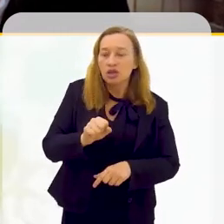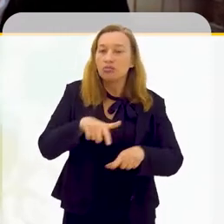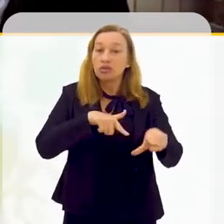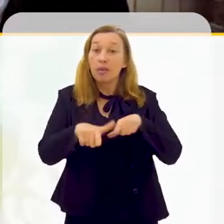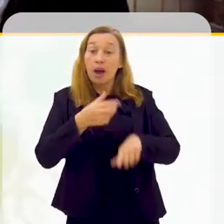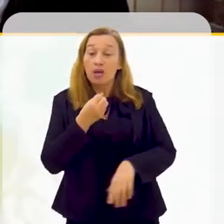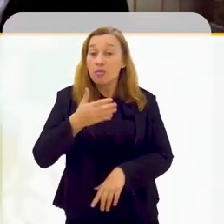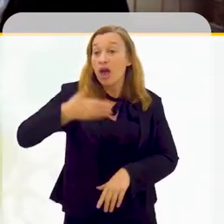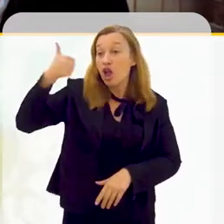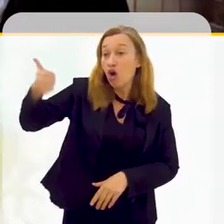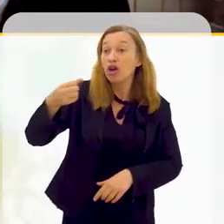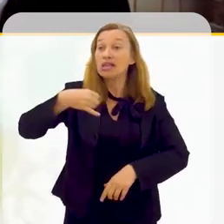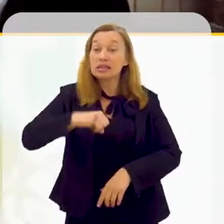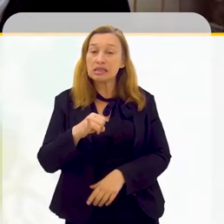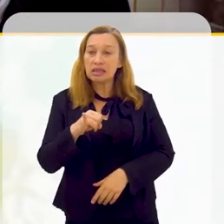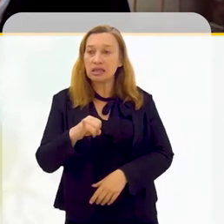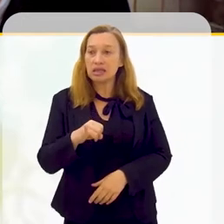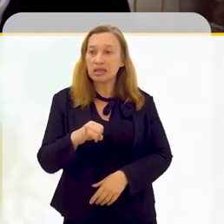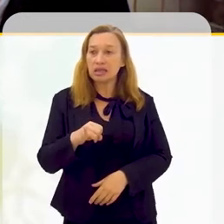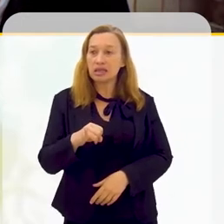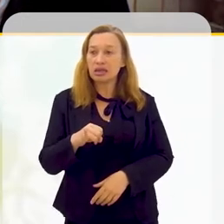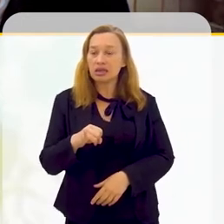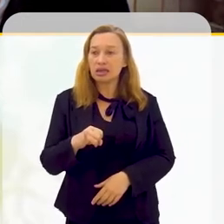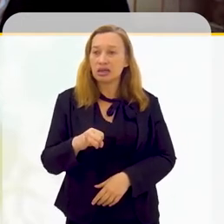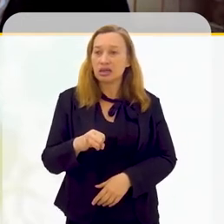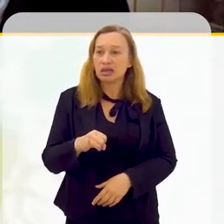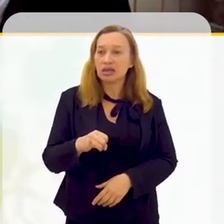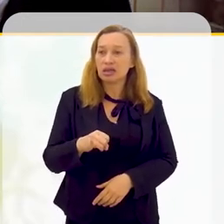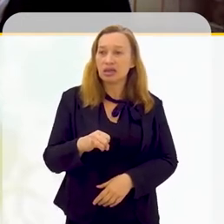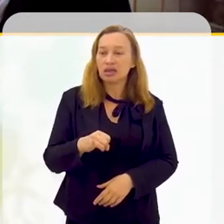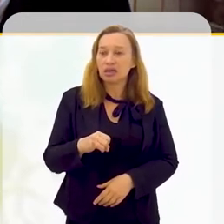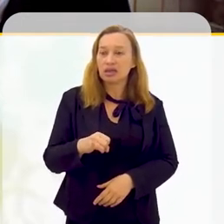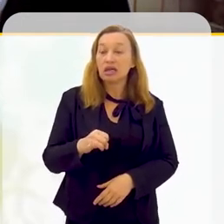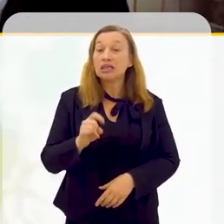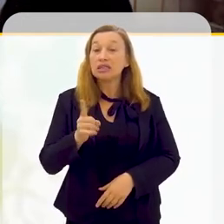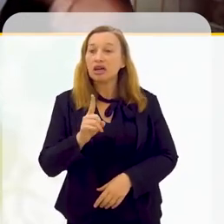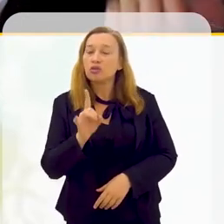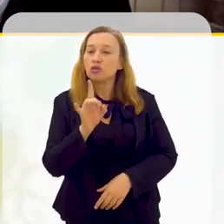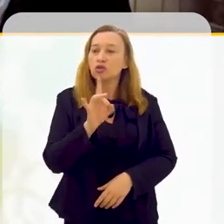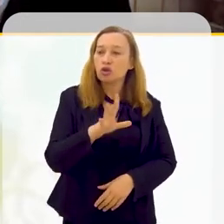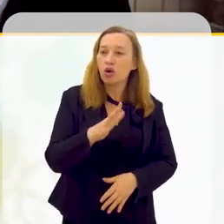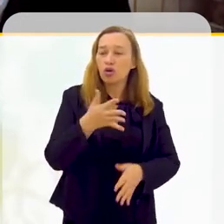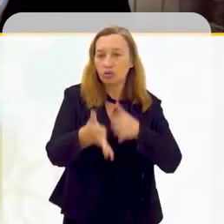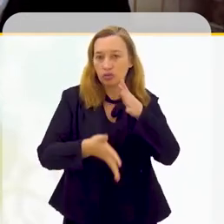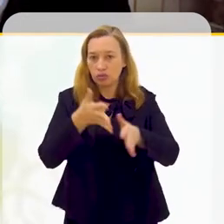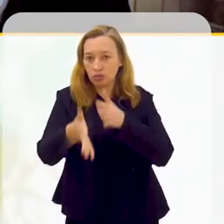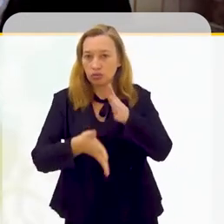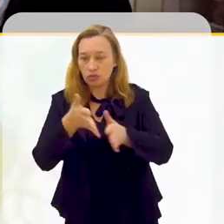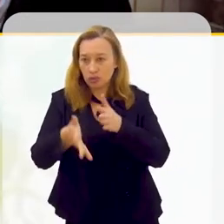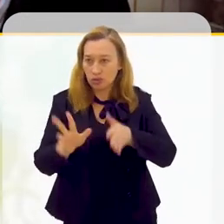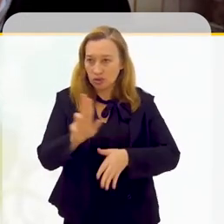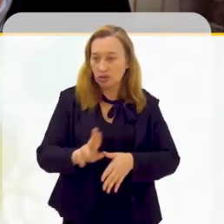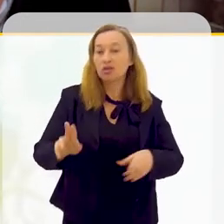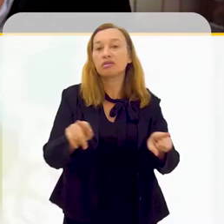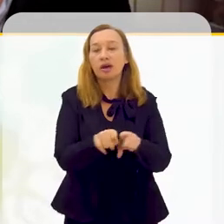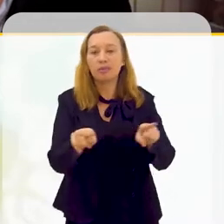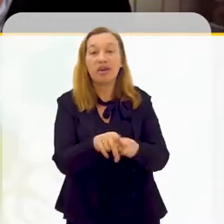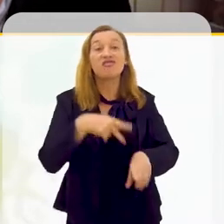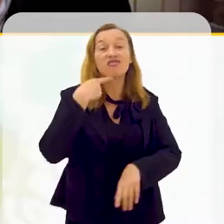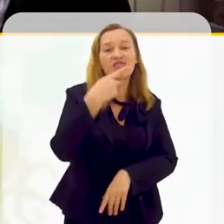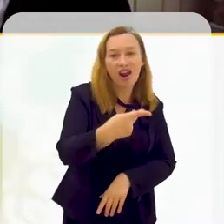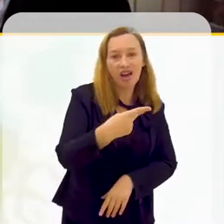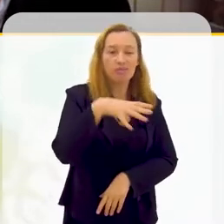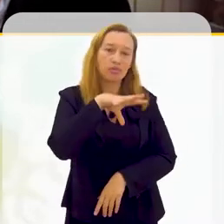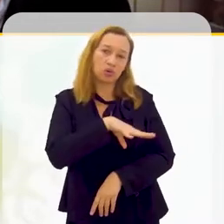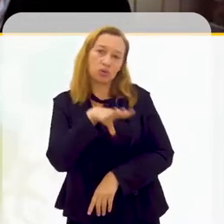conseguir um emprego melhor se ela for bilíngue no sentido de não apenas usar a língua de sinais mas também